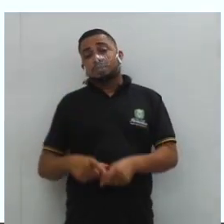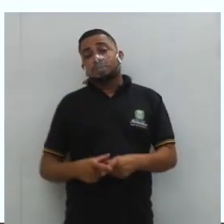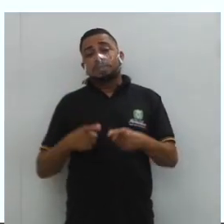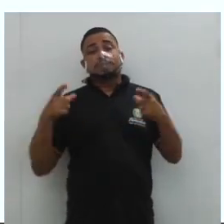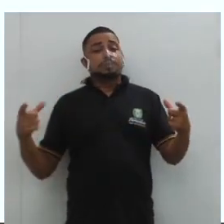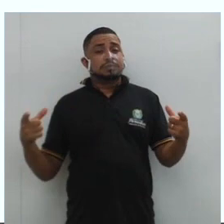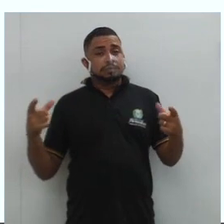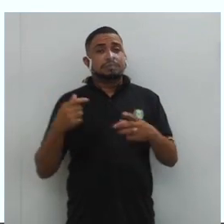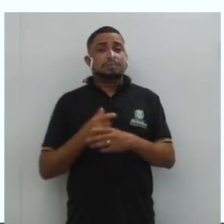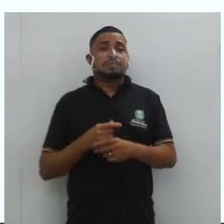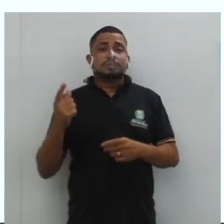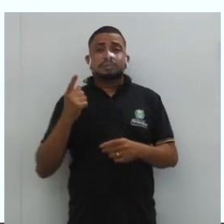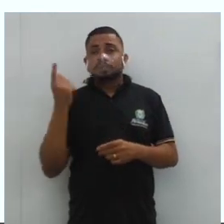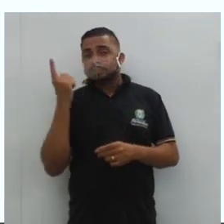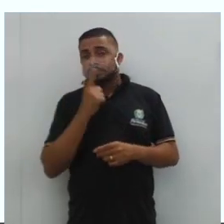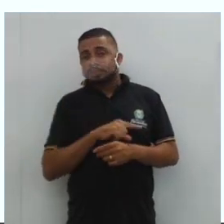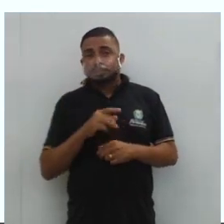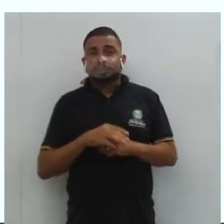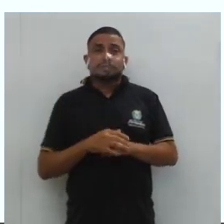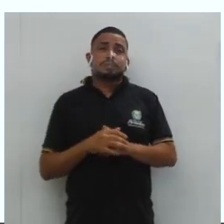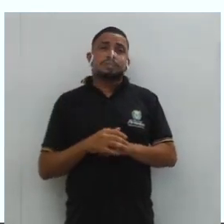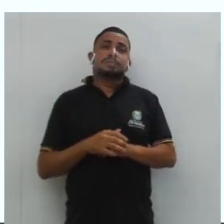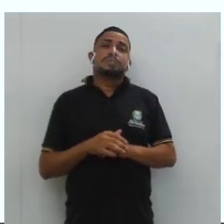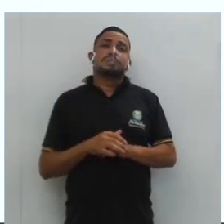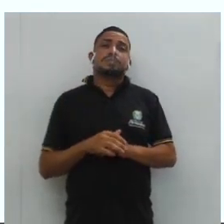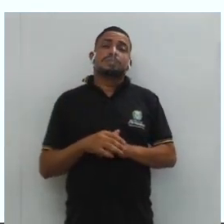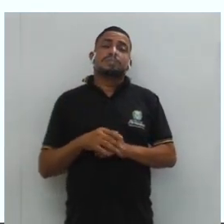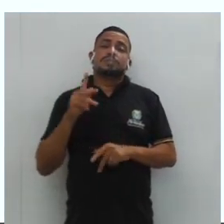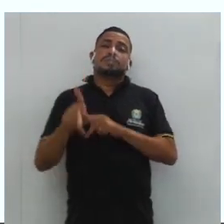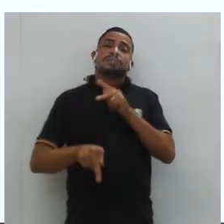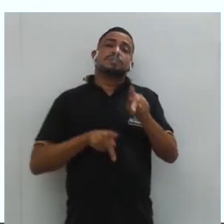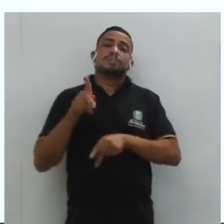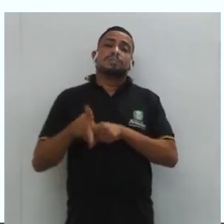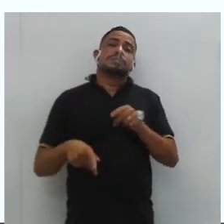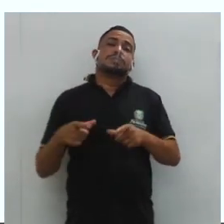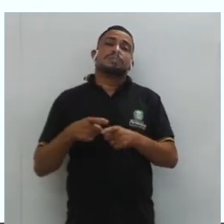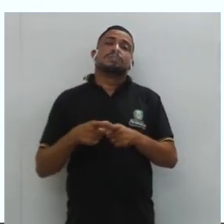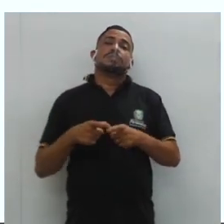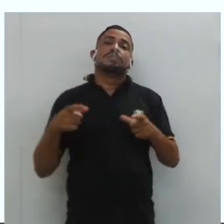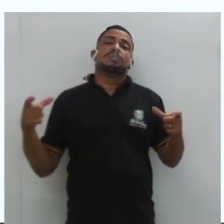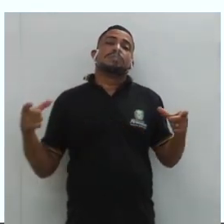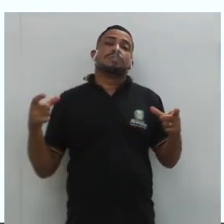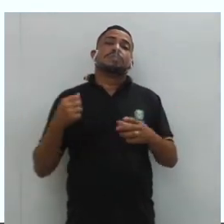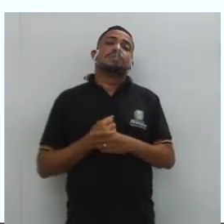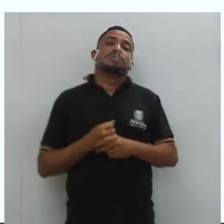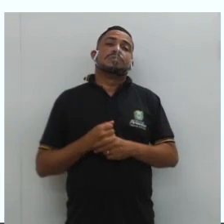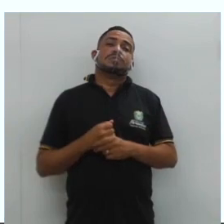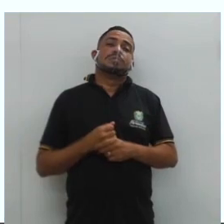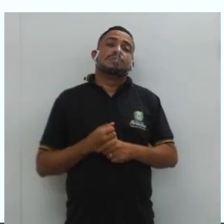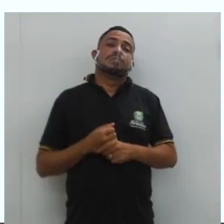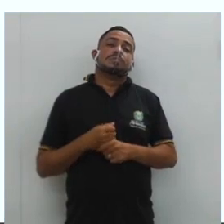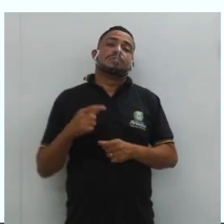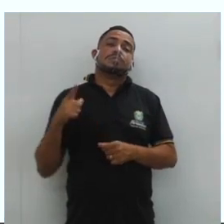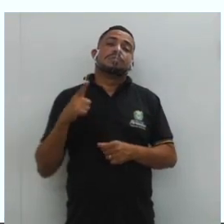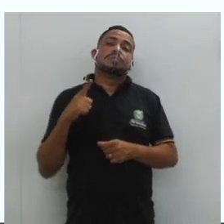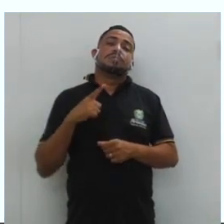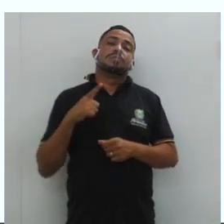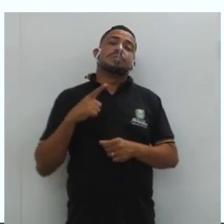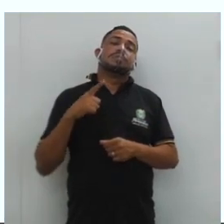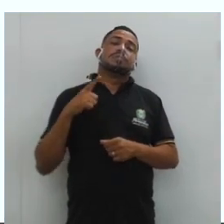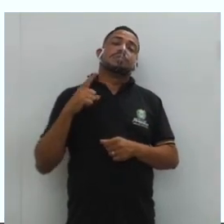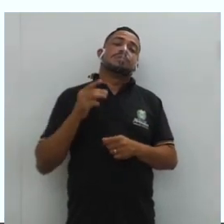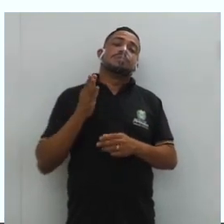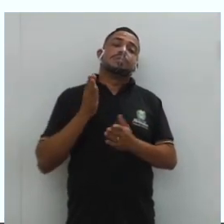ele ficou ainda maior. Então, ele ganhou uma repercussão maior, ganhou um público maior, né? Então, assim, o público